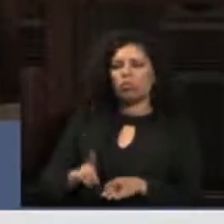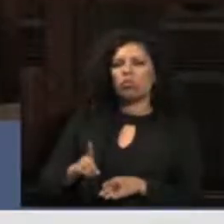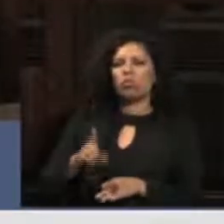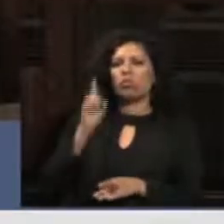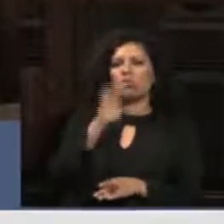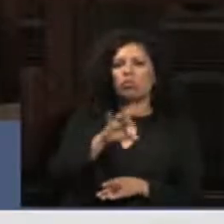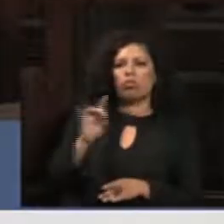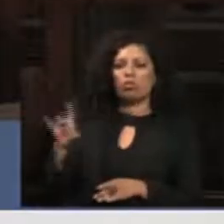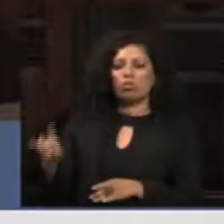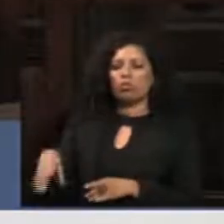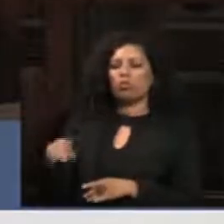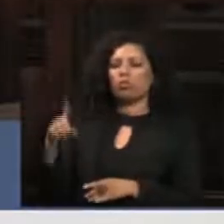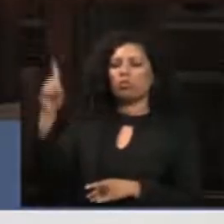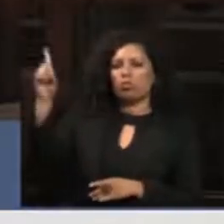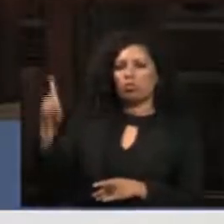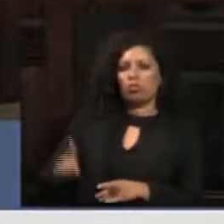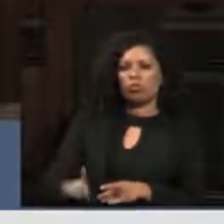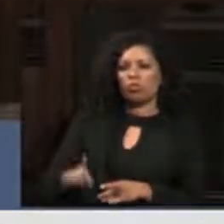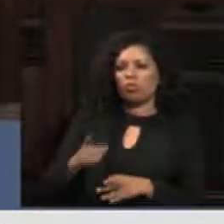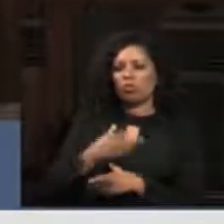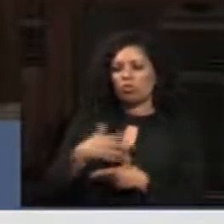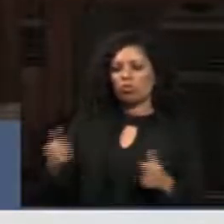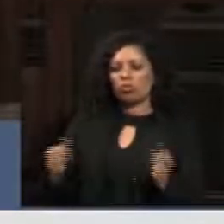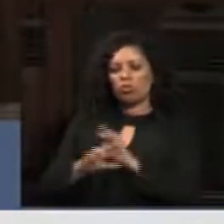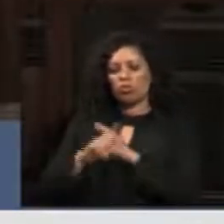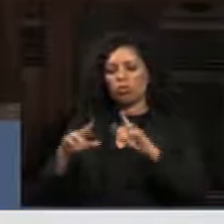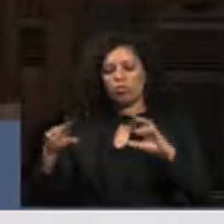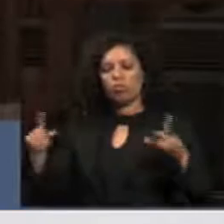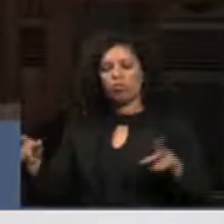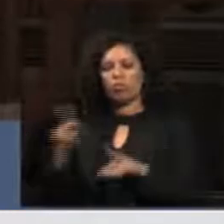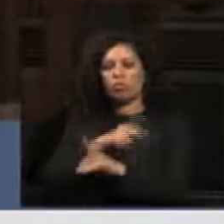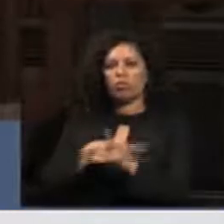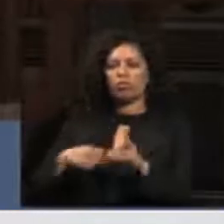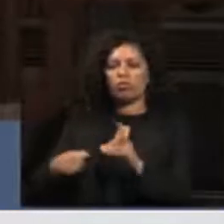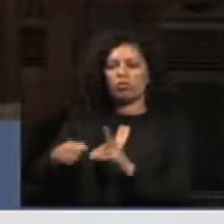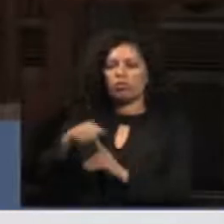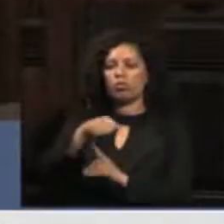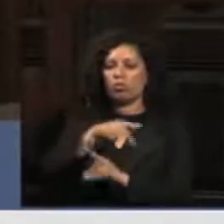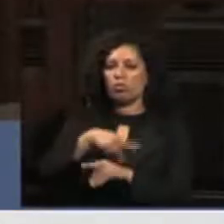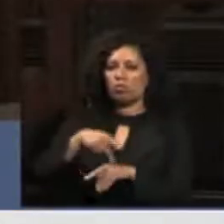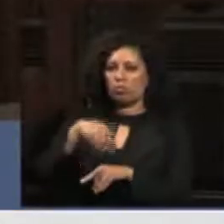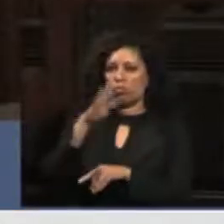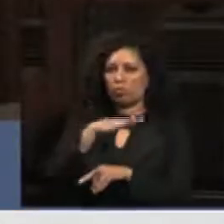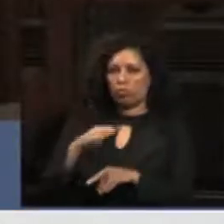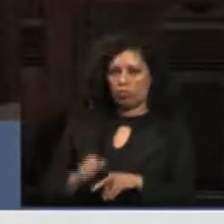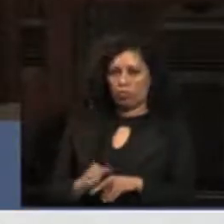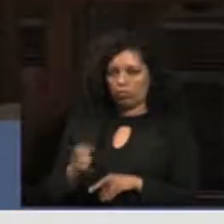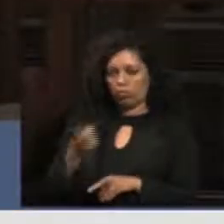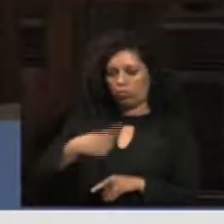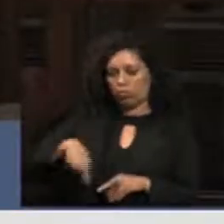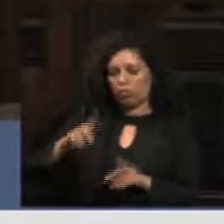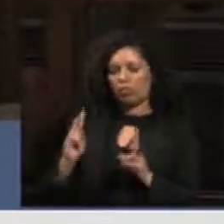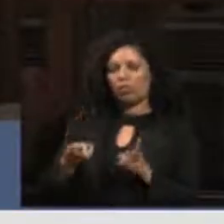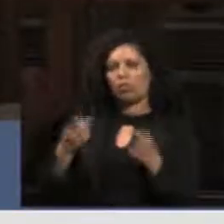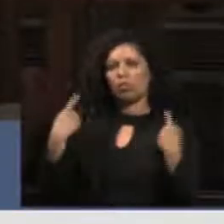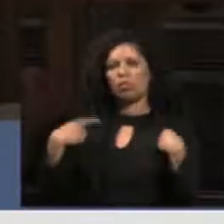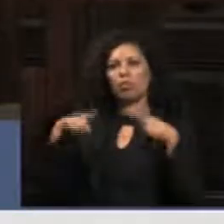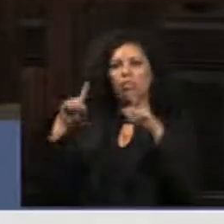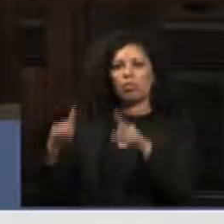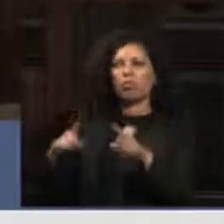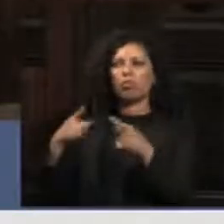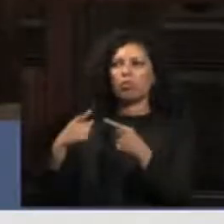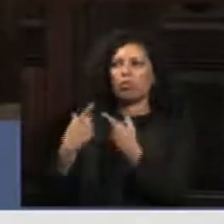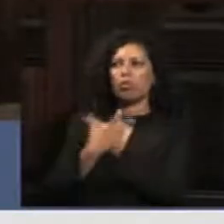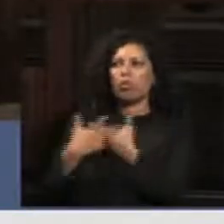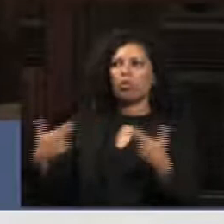individuais, na garantia da diversidade que compõe a nossa sociedade. Sempre combatemos os